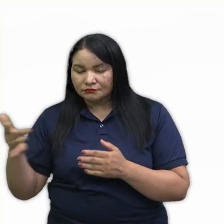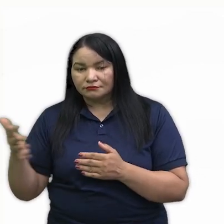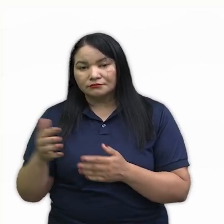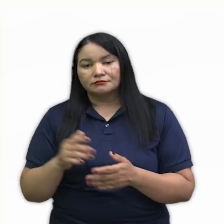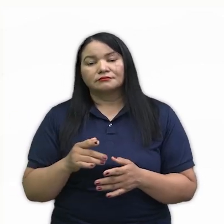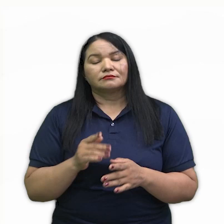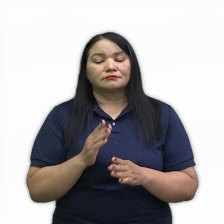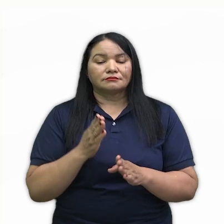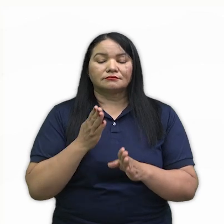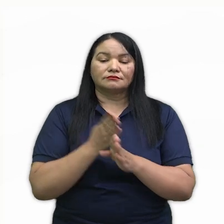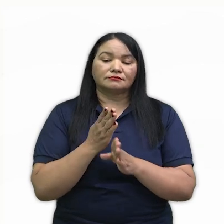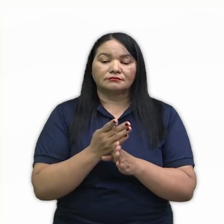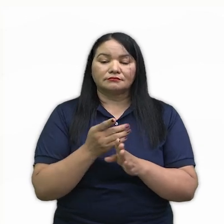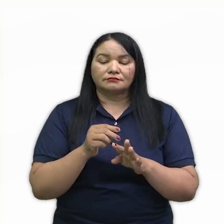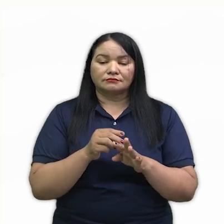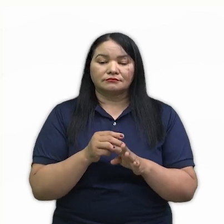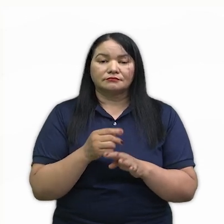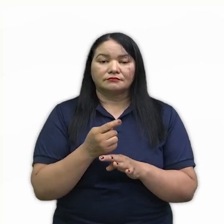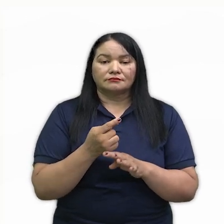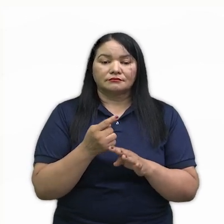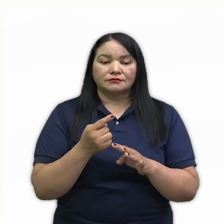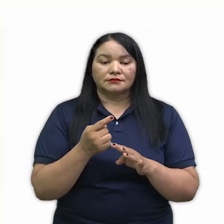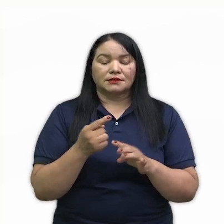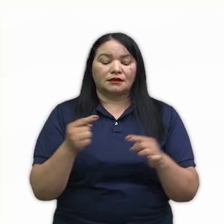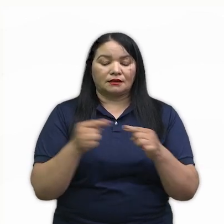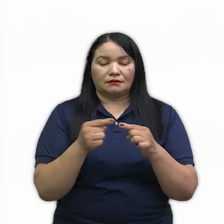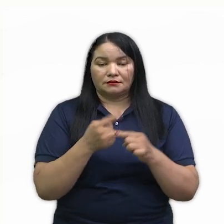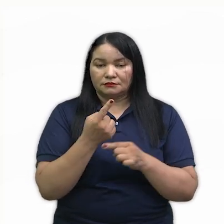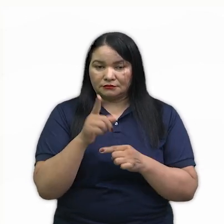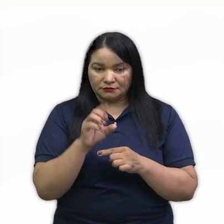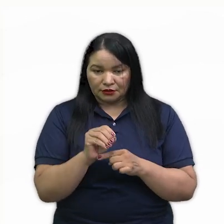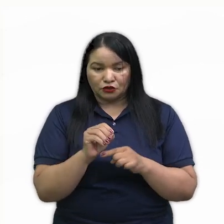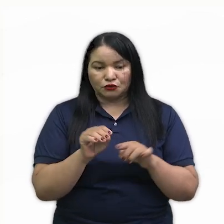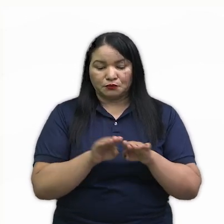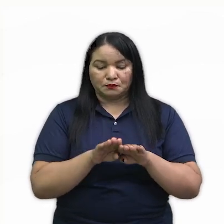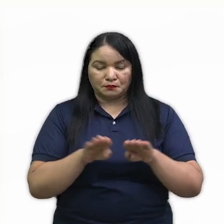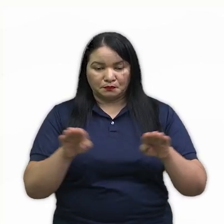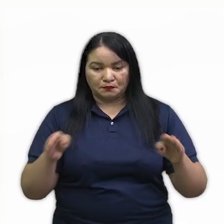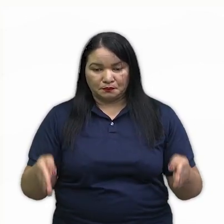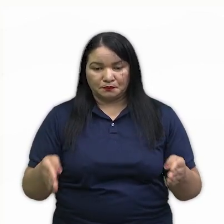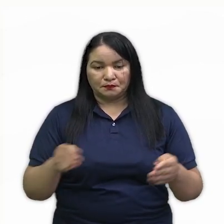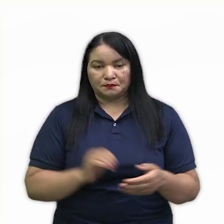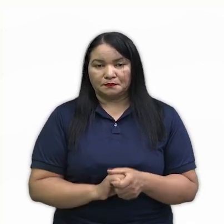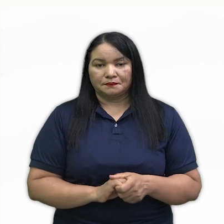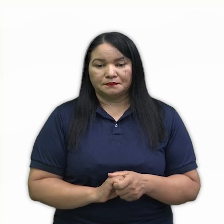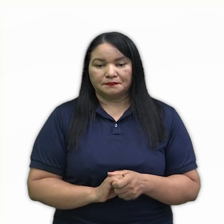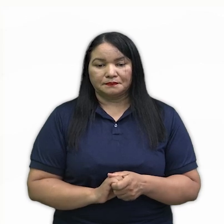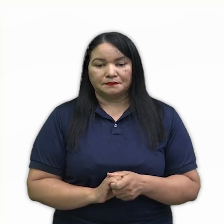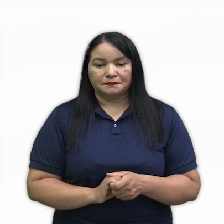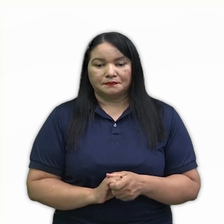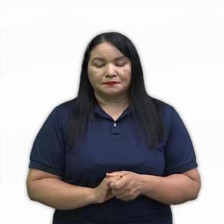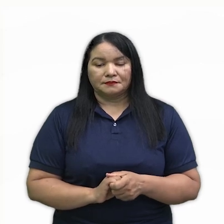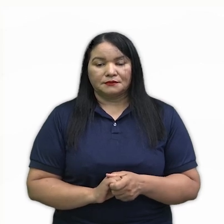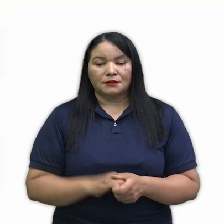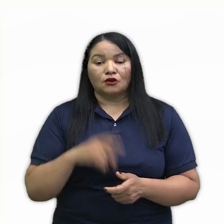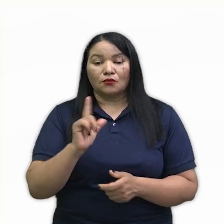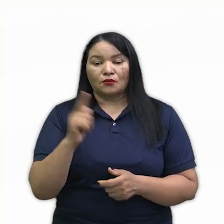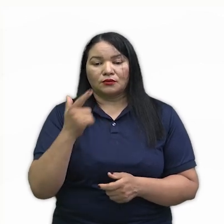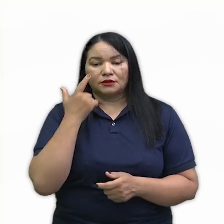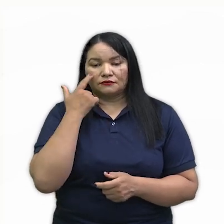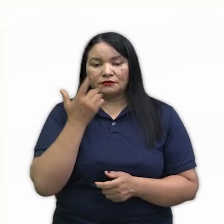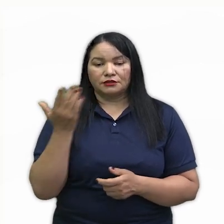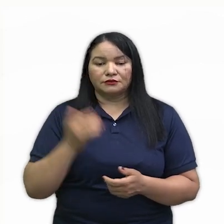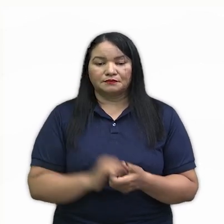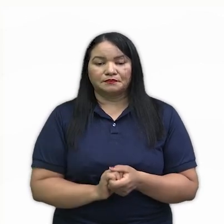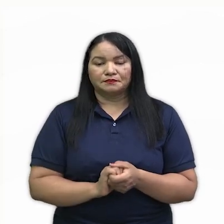ali nas 10 mesas chamadas, ok? Olha essa outra sequenciazinha.